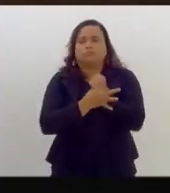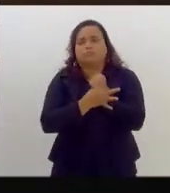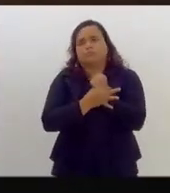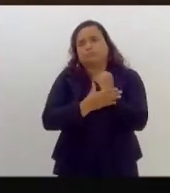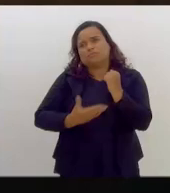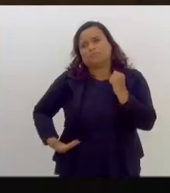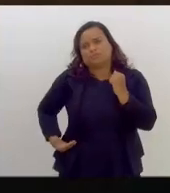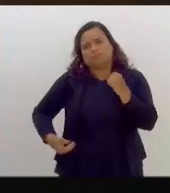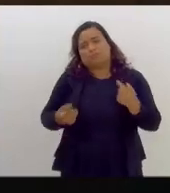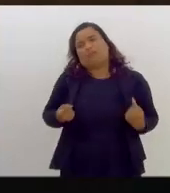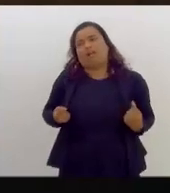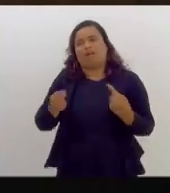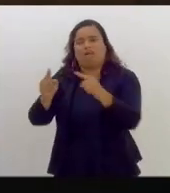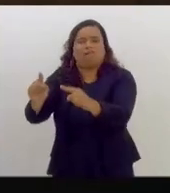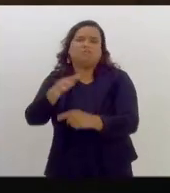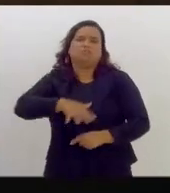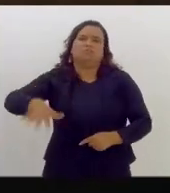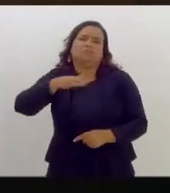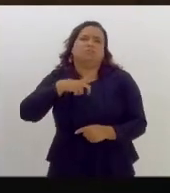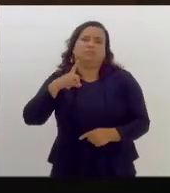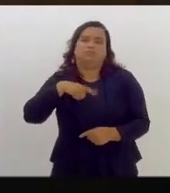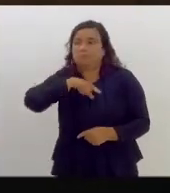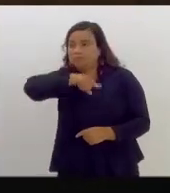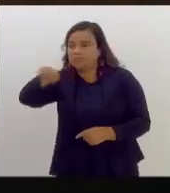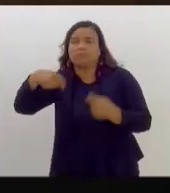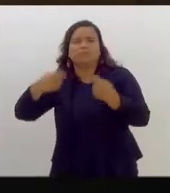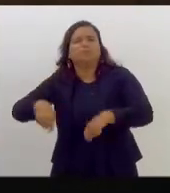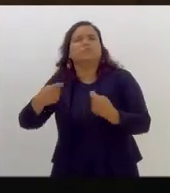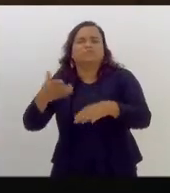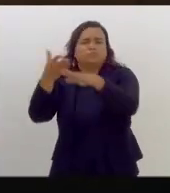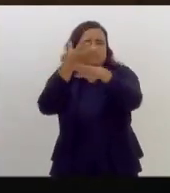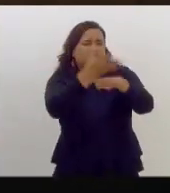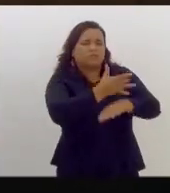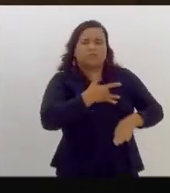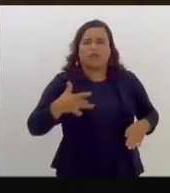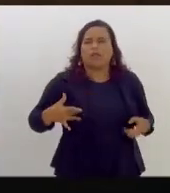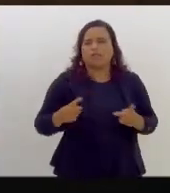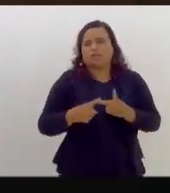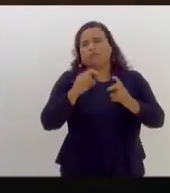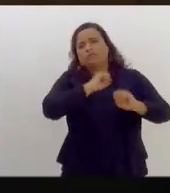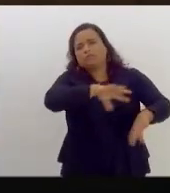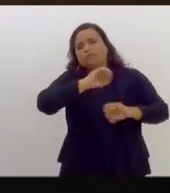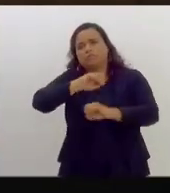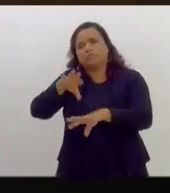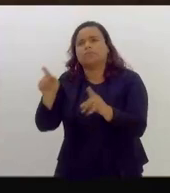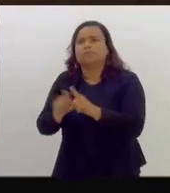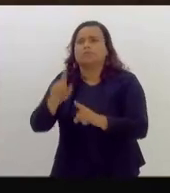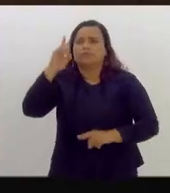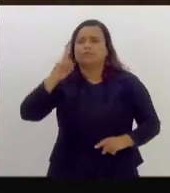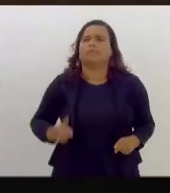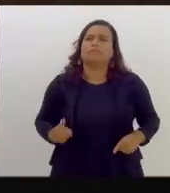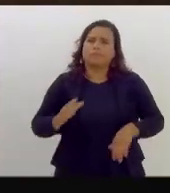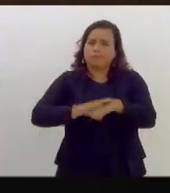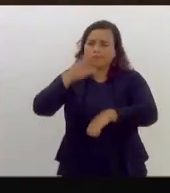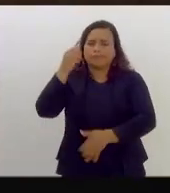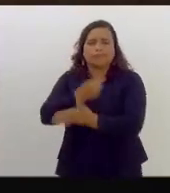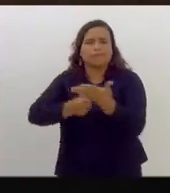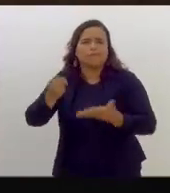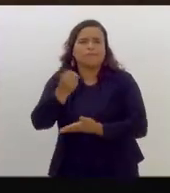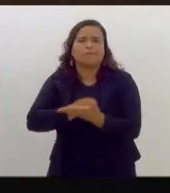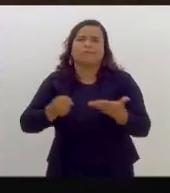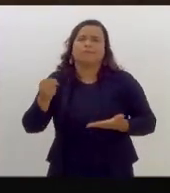sobre essa população que deveria estar tendo acesso à saúde, à educação, a direitos mais básicos,